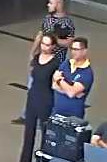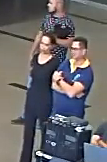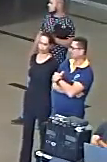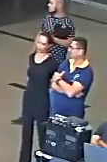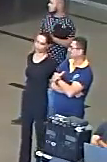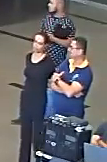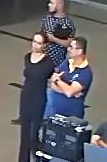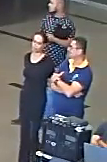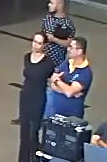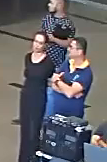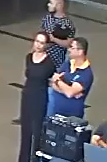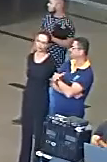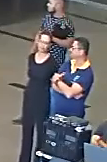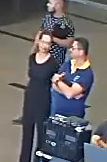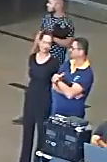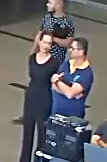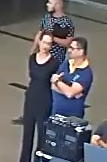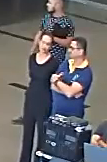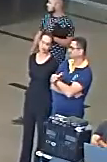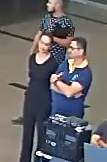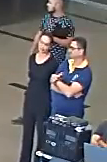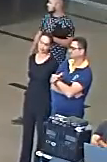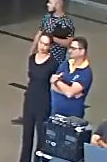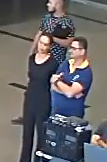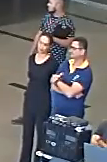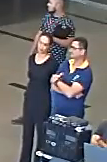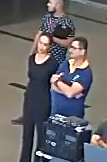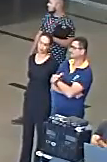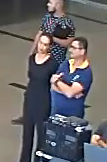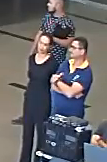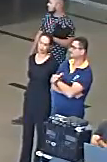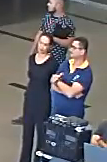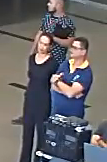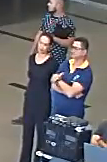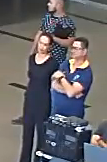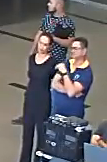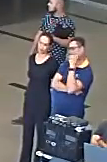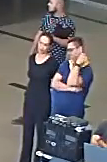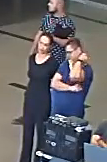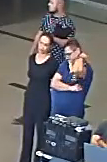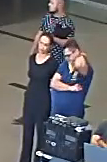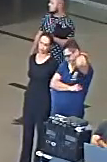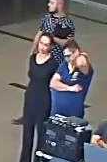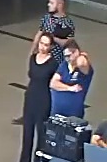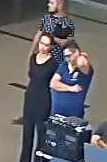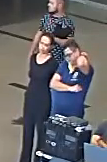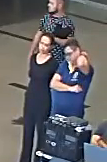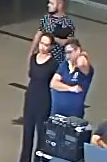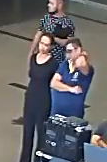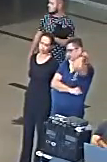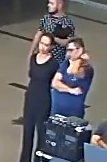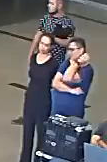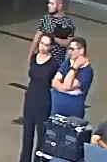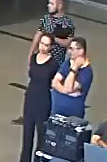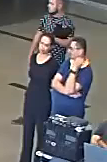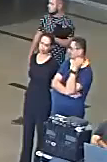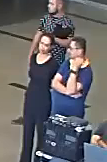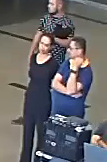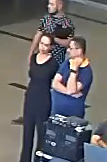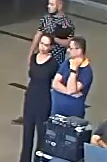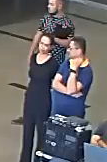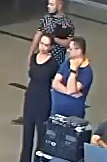isso não e outra coisa que me chama muita atenção com relação a essa questão da da obrigatoriedade dos ônibus